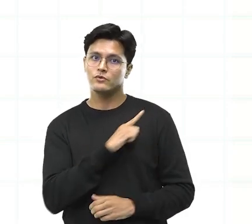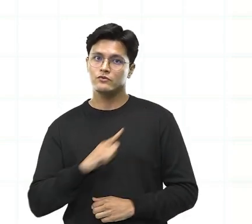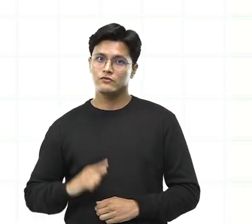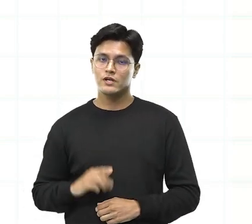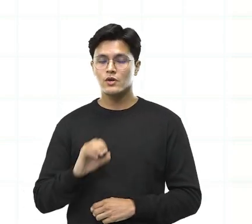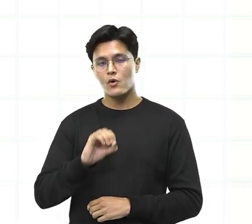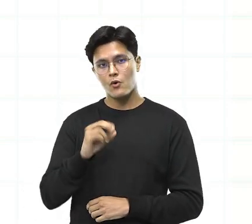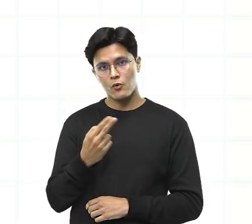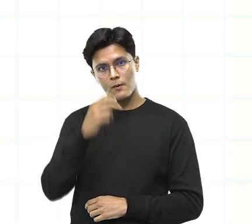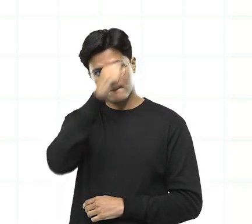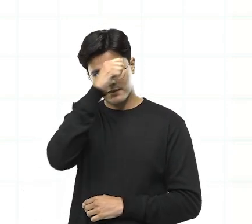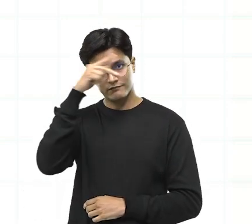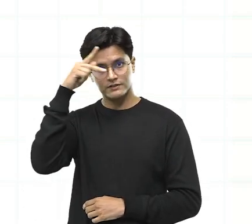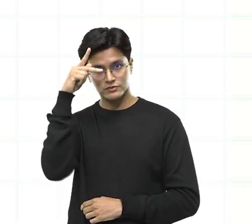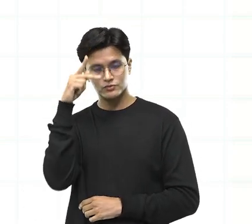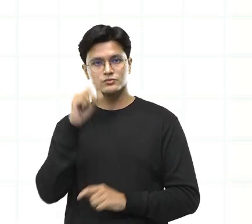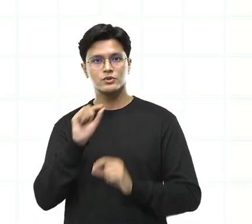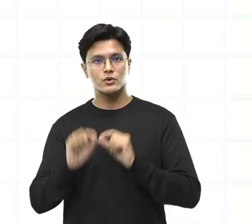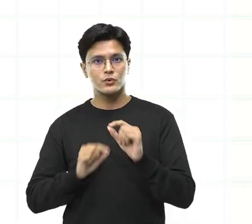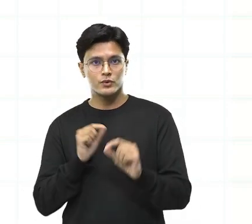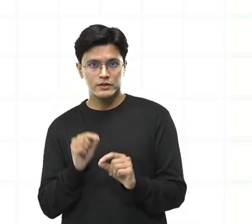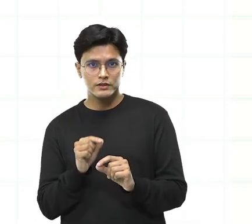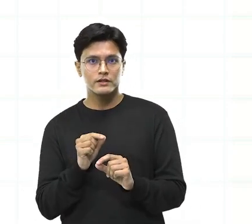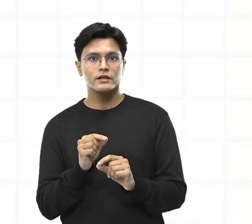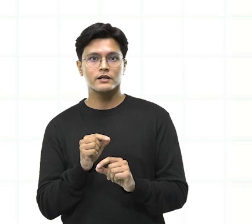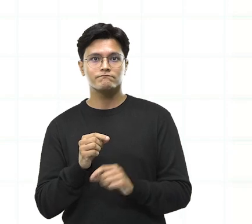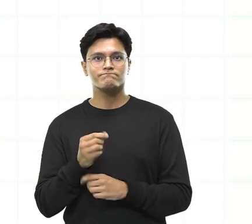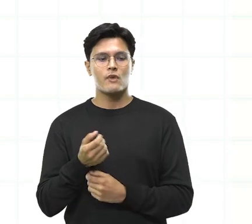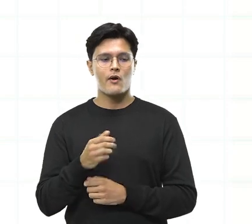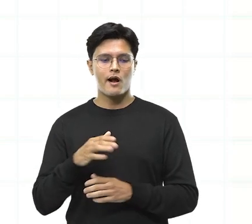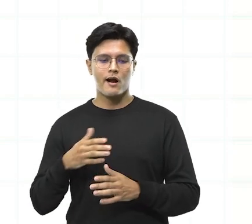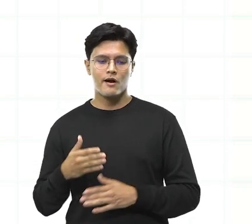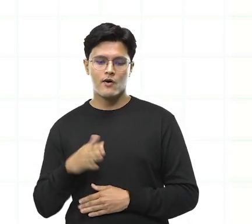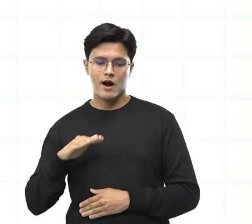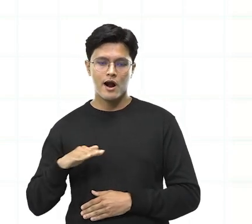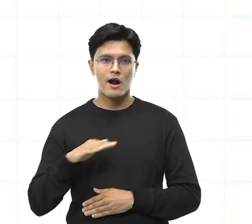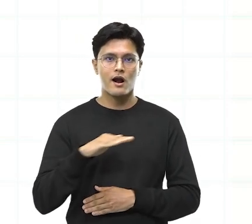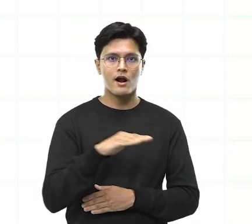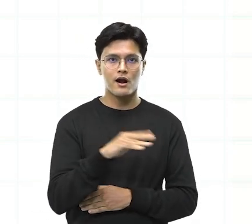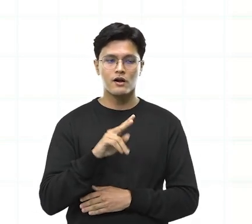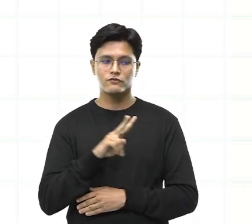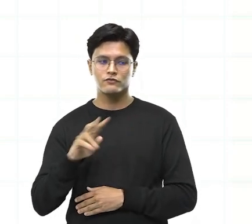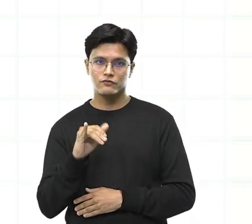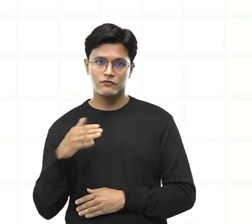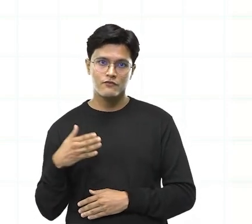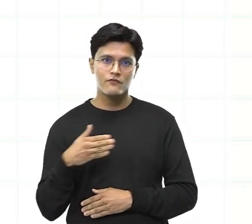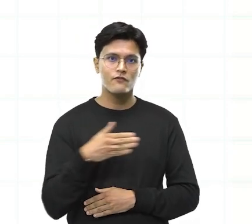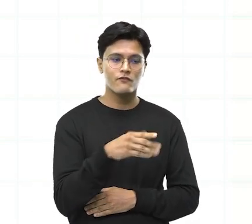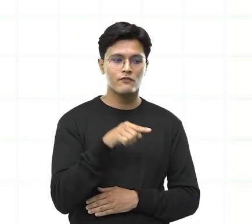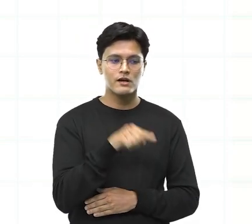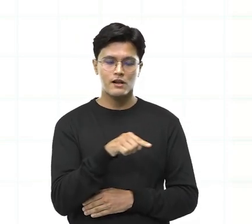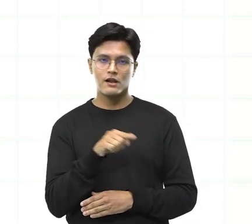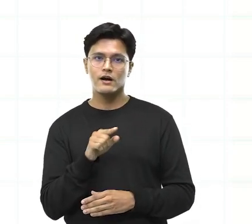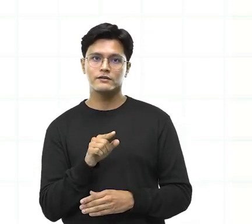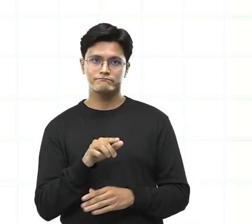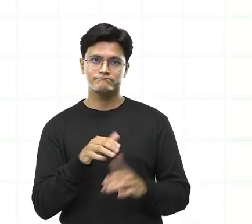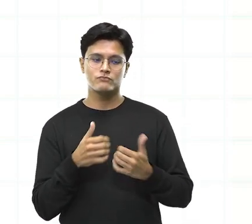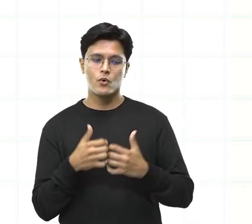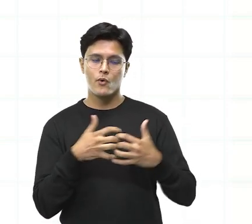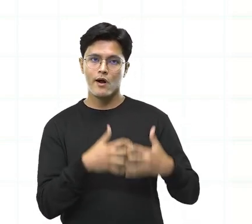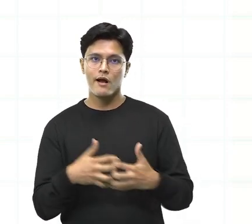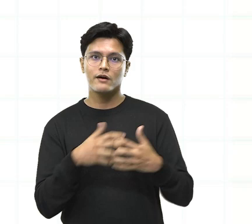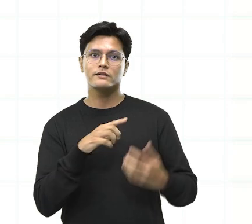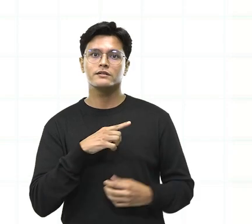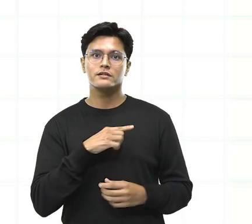da prefeitura em que vai aí uma carreta para determinados bairros da cidade, e nessa carreta vai ter aí